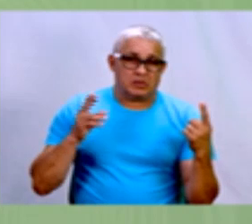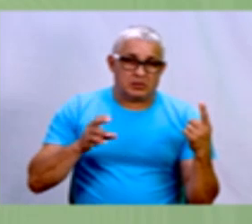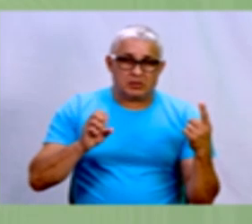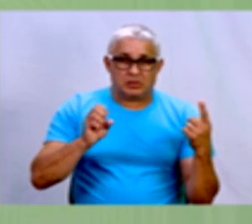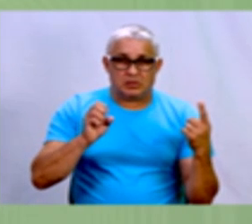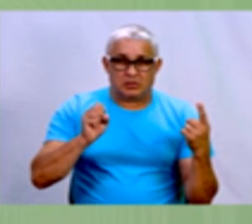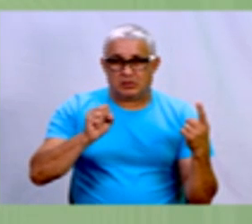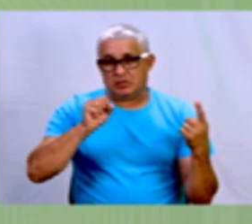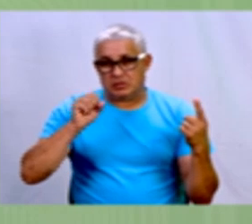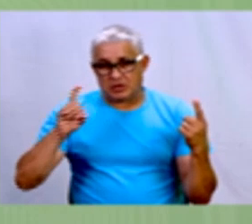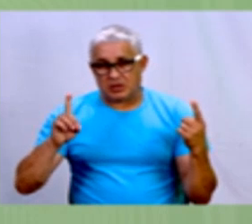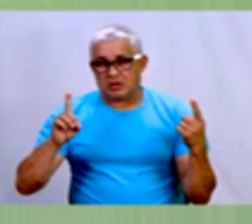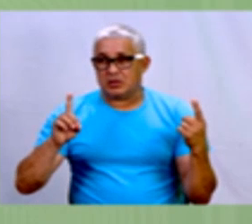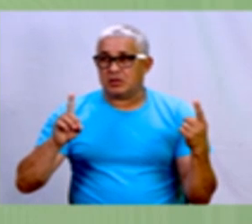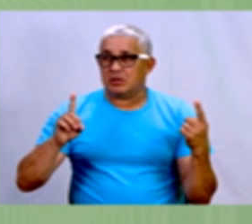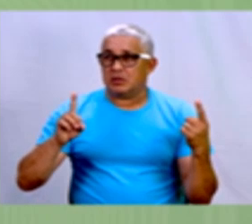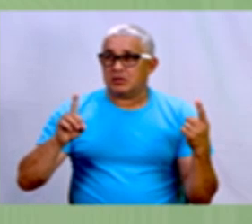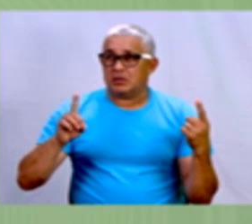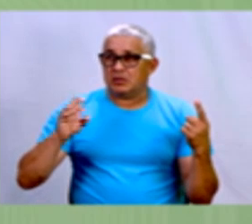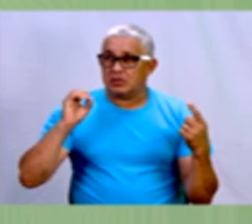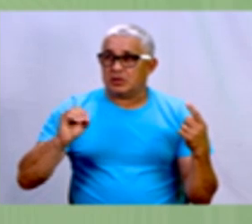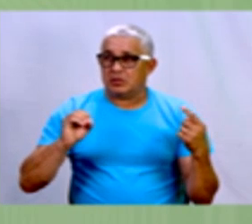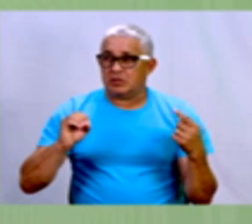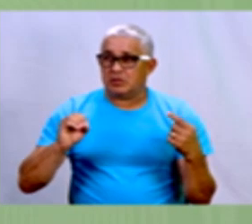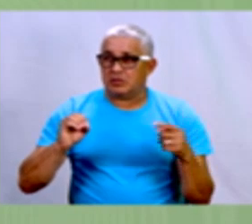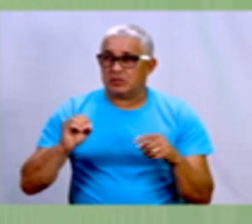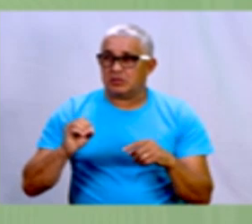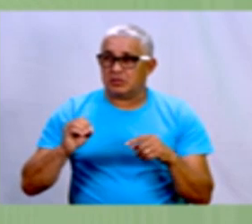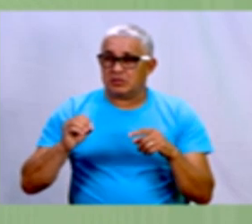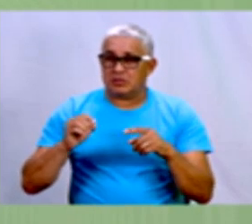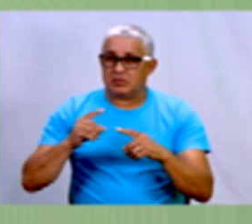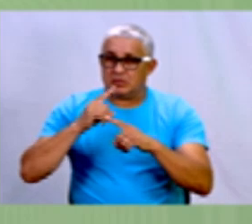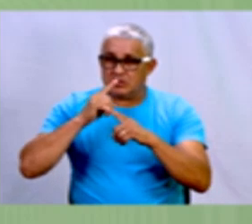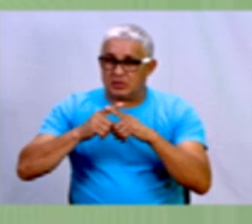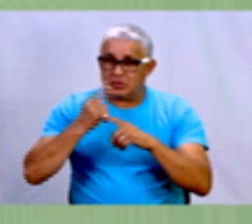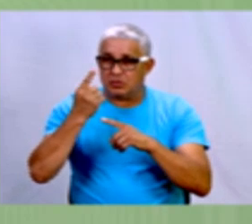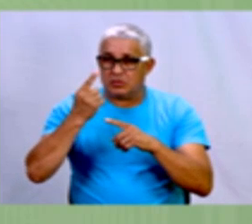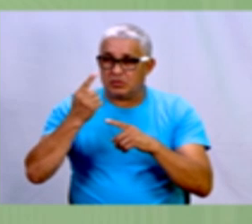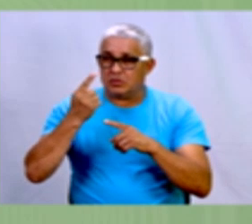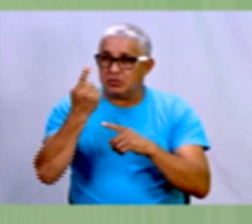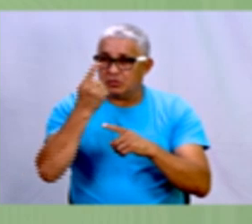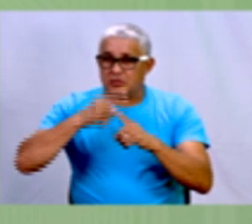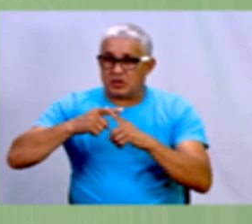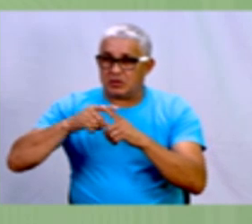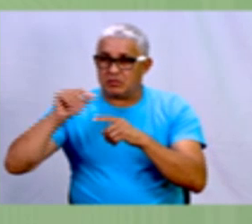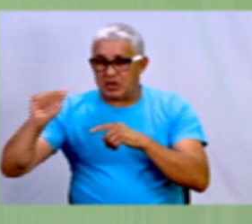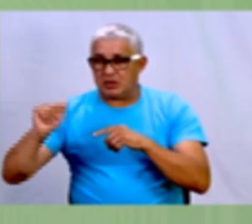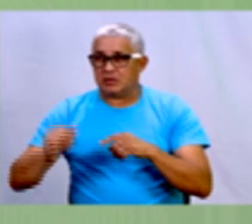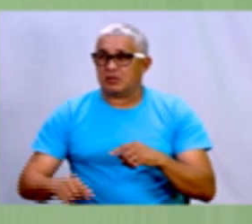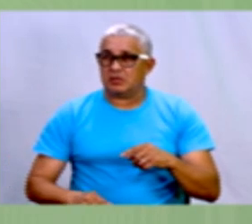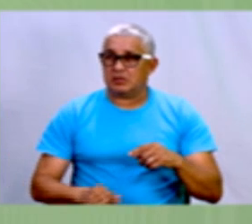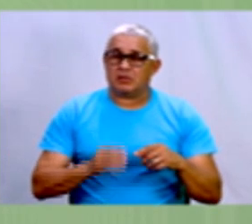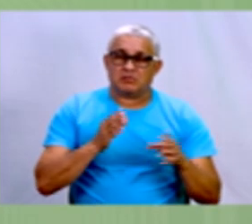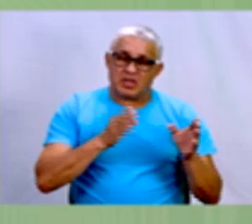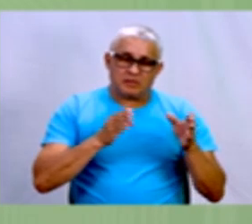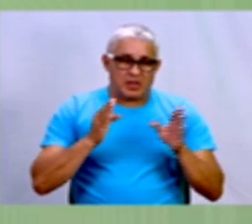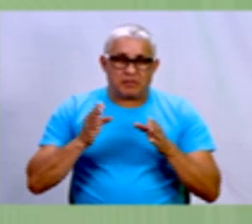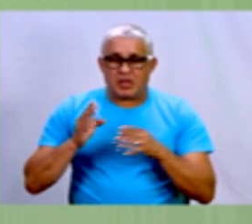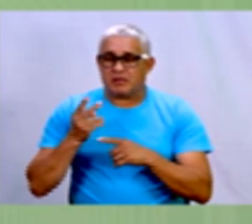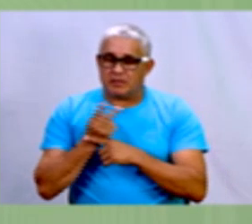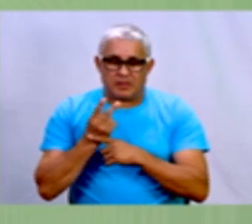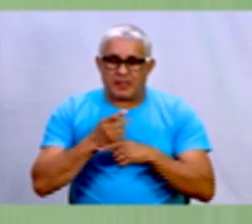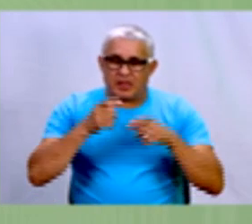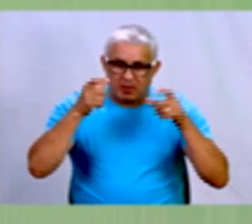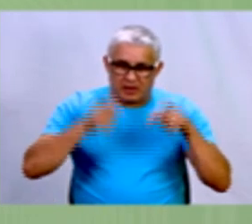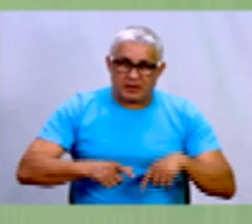saldo devedor no período 0 menos 1 vezes amortização. E assim sucessivamente. Aí você vai procurar